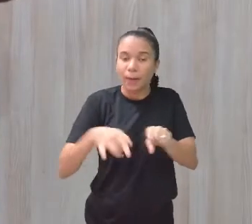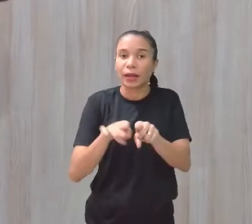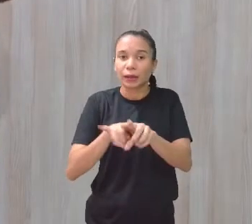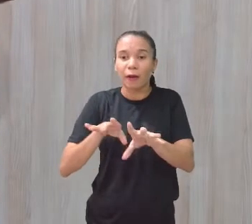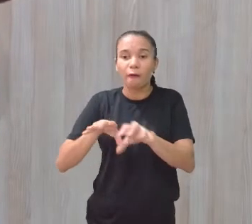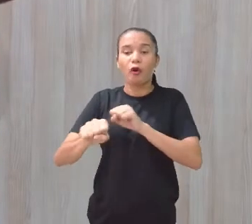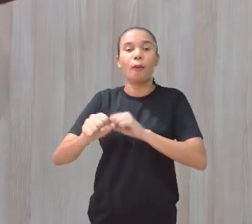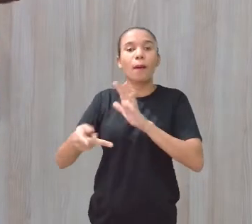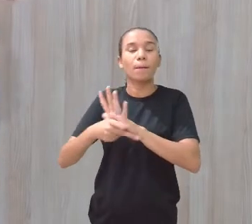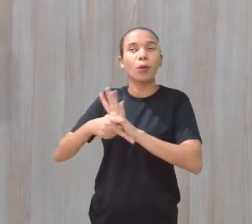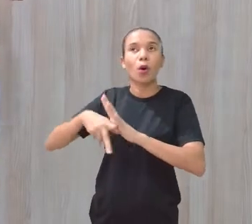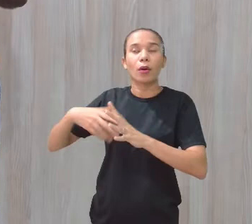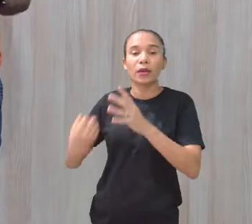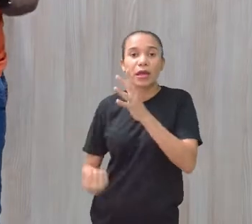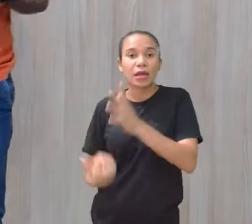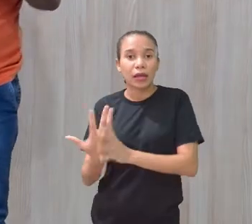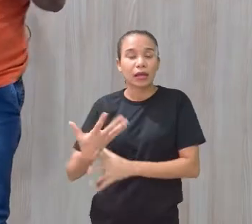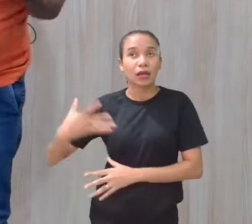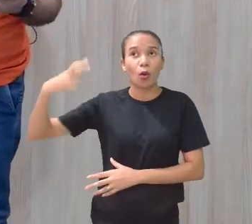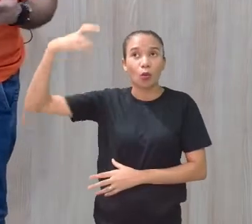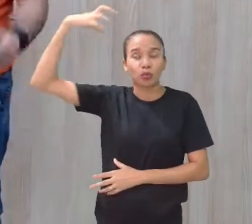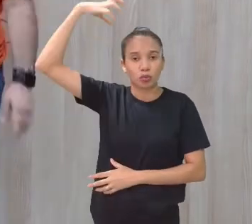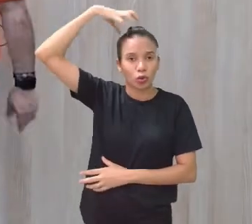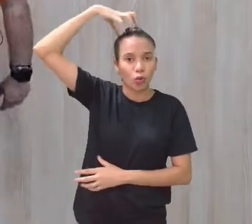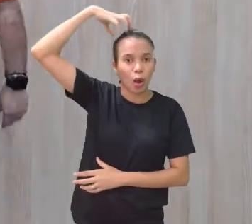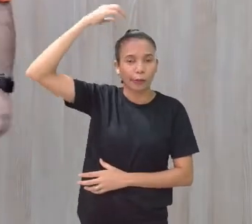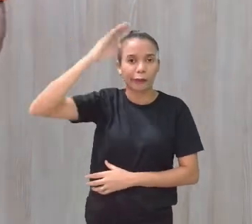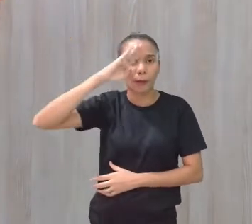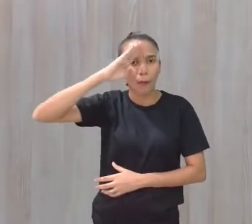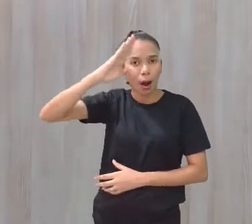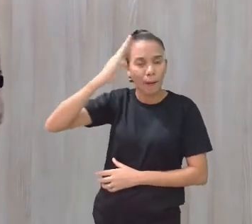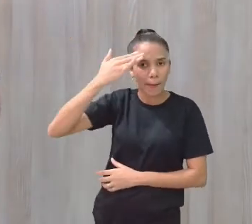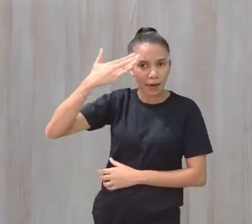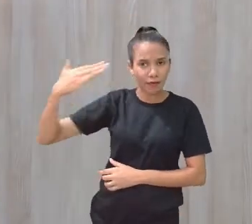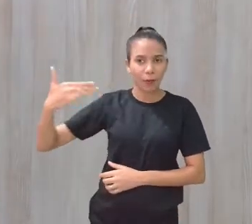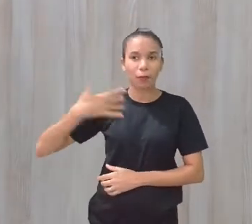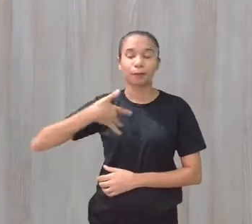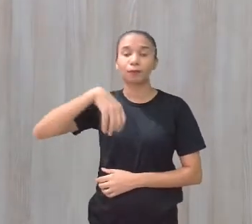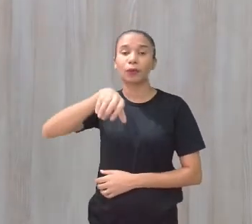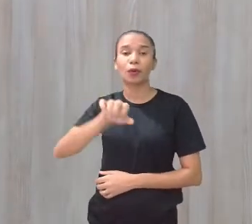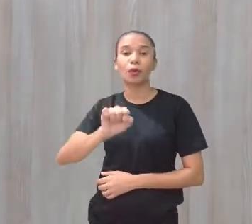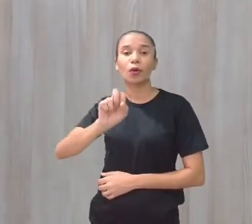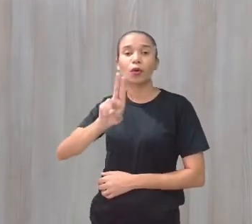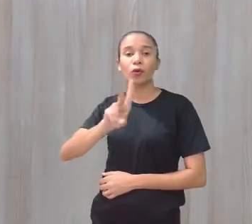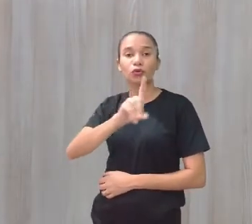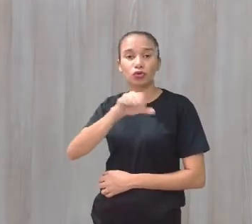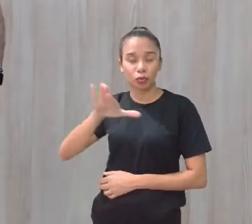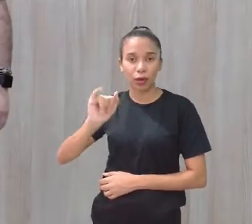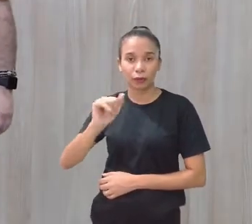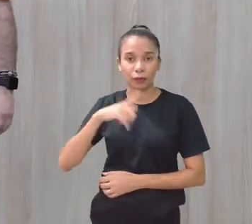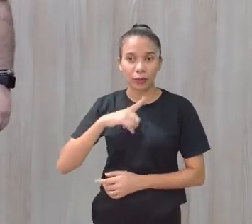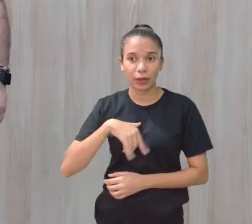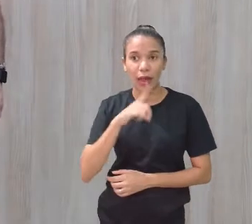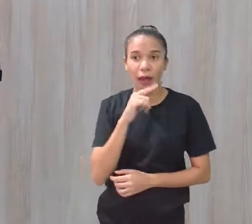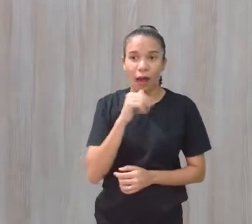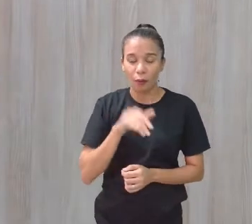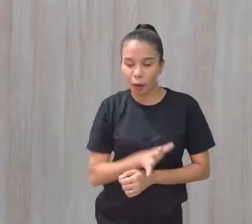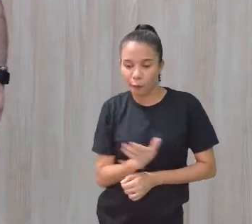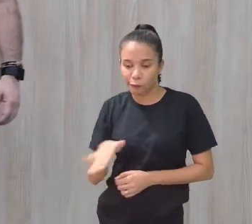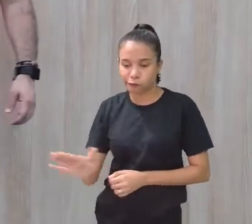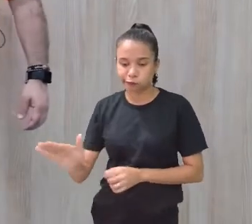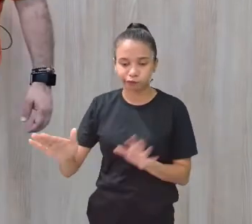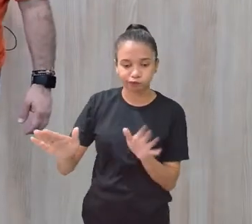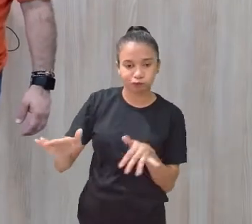formação de um reino aí que vai se destacar nesse território. Então, veja, o Sudão era cortado pelos rios Níger e